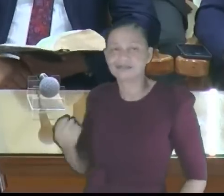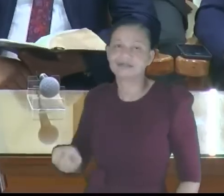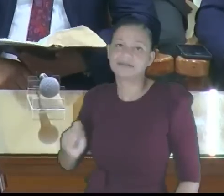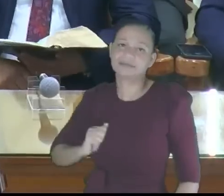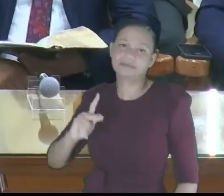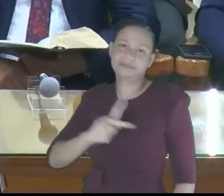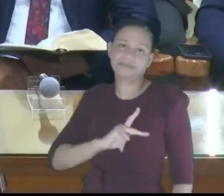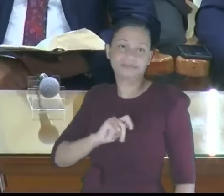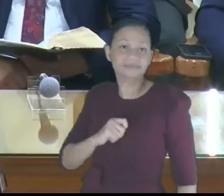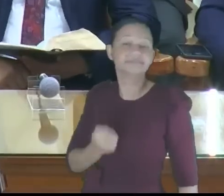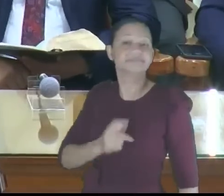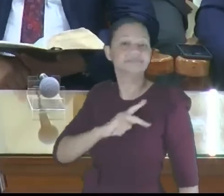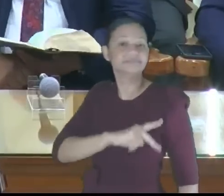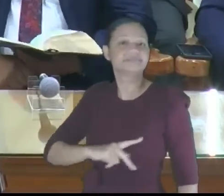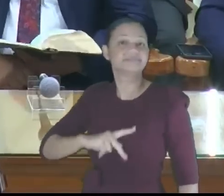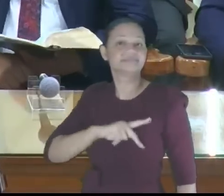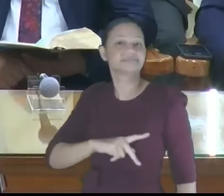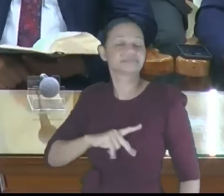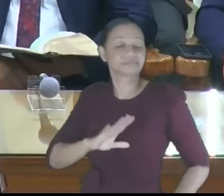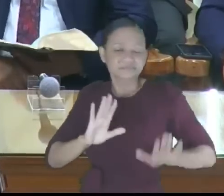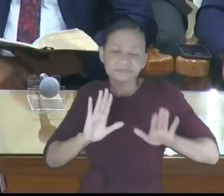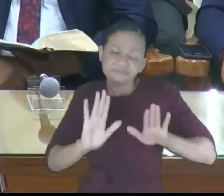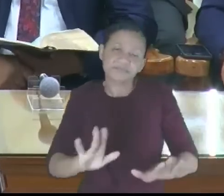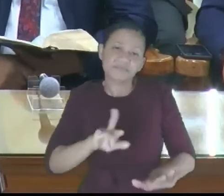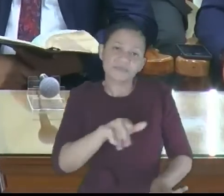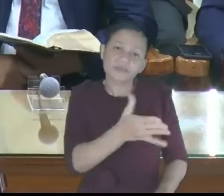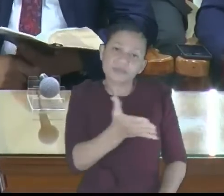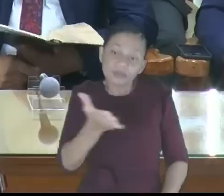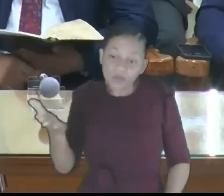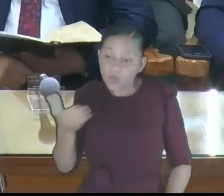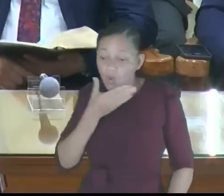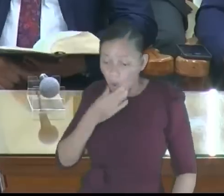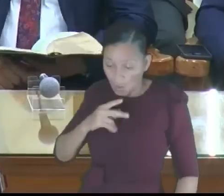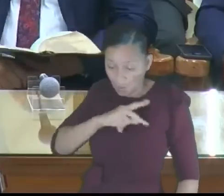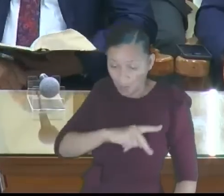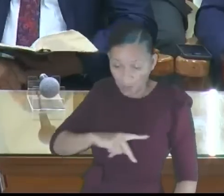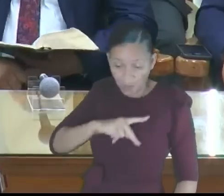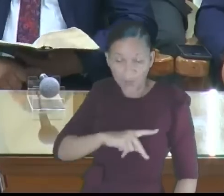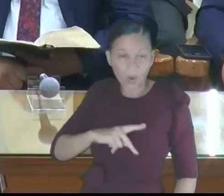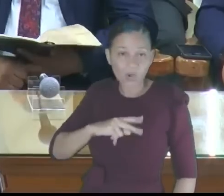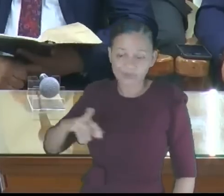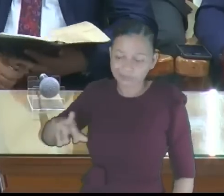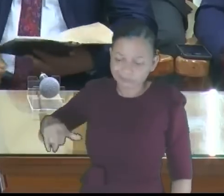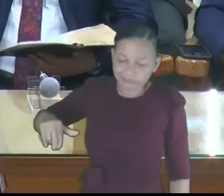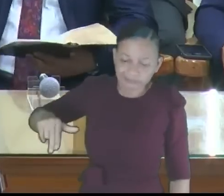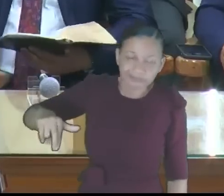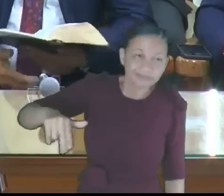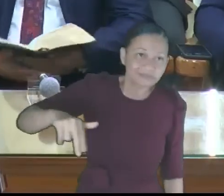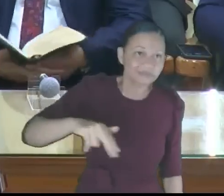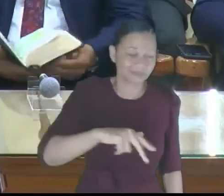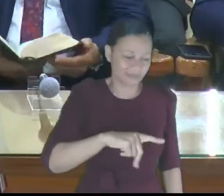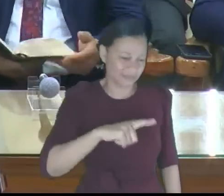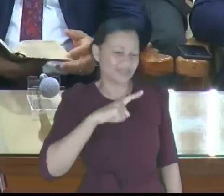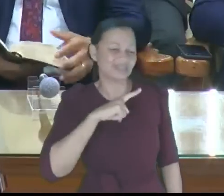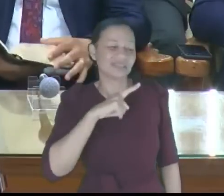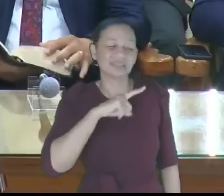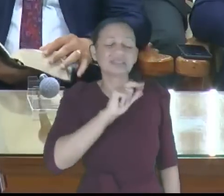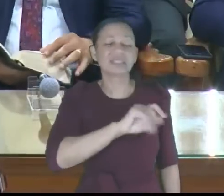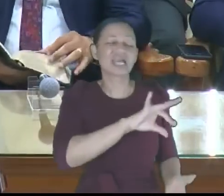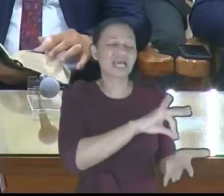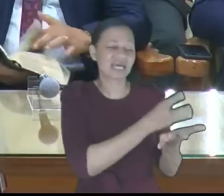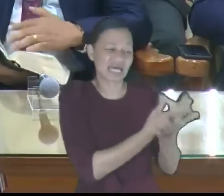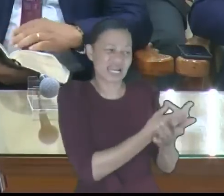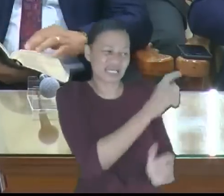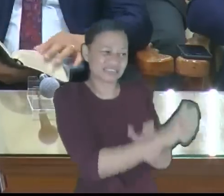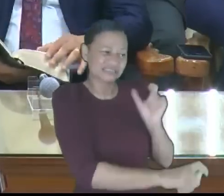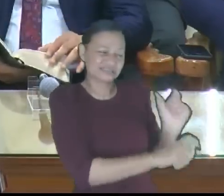São Paulo. Mas, irmãos, quando Paulo saiu, apareceram uns hereges,